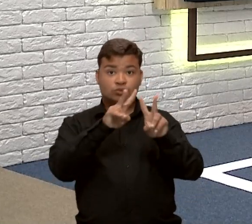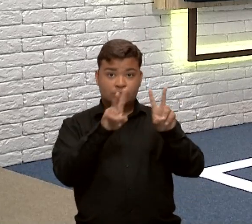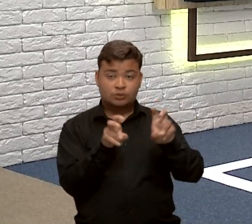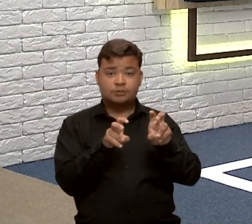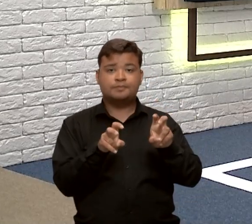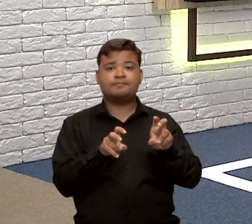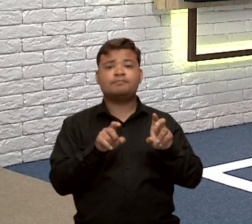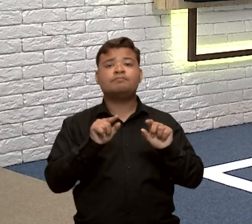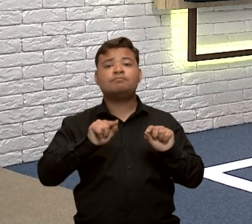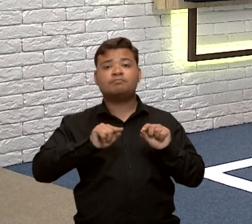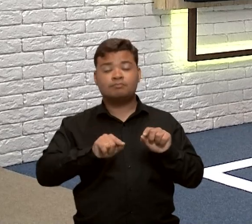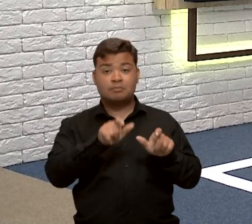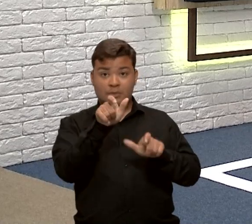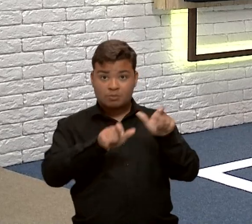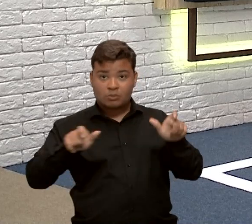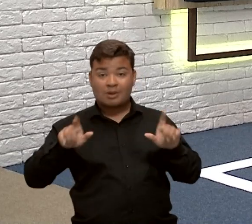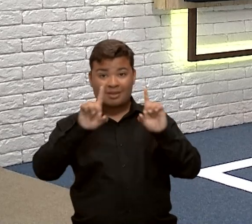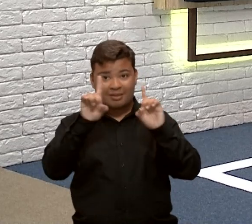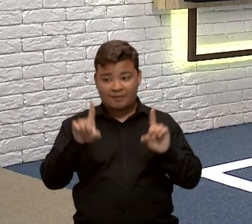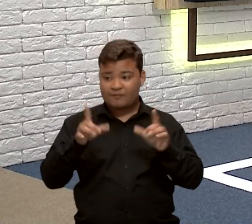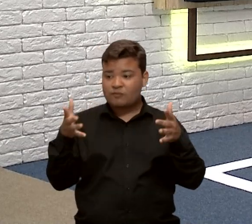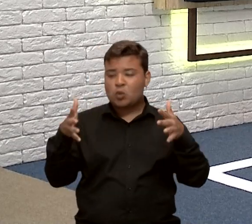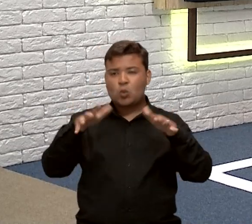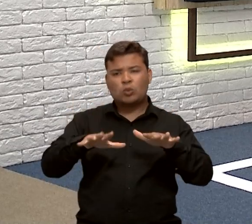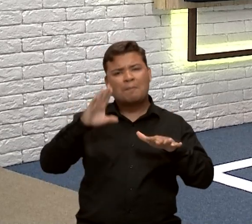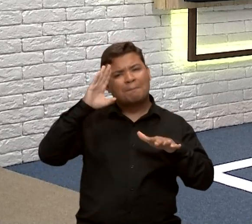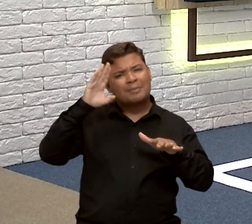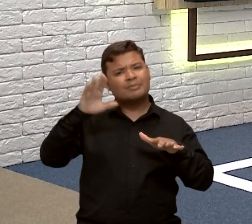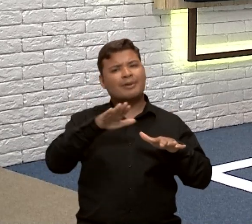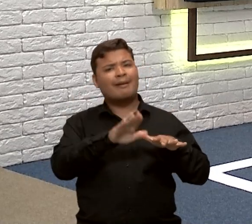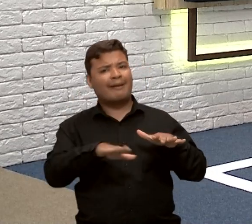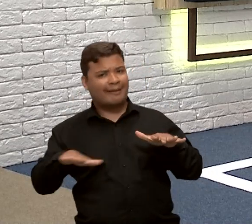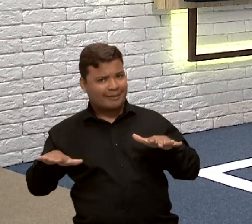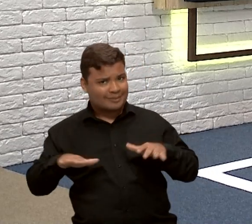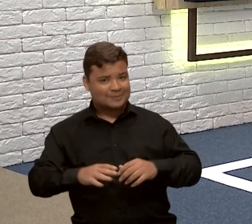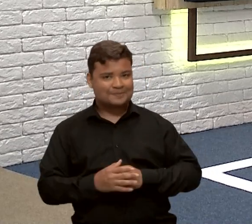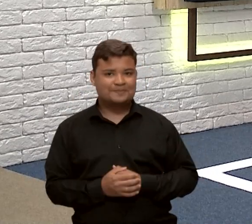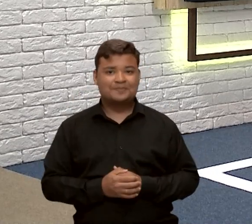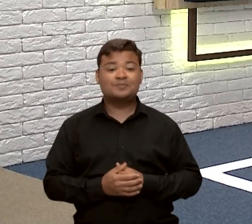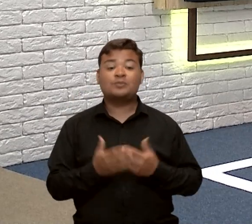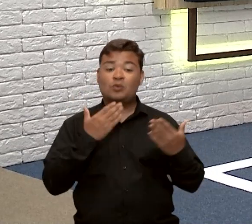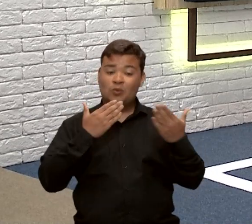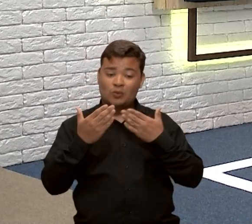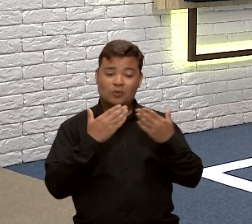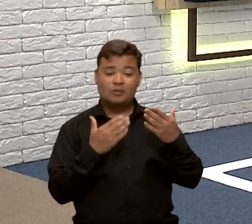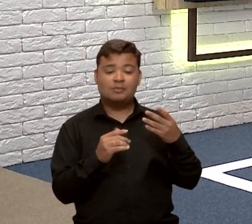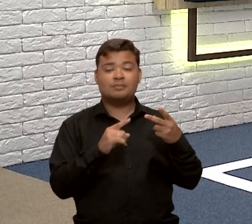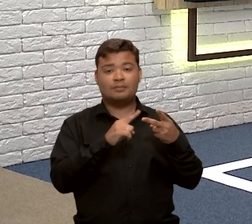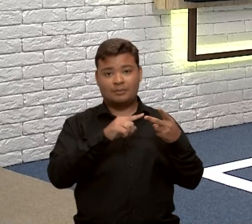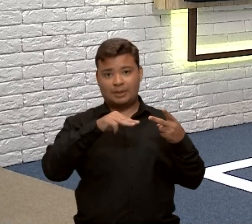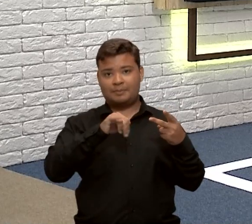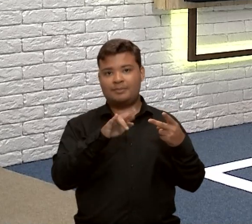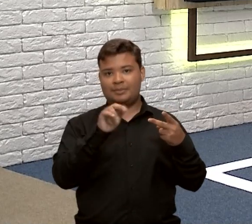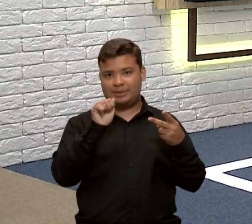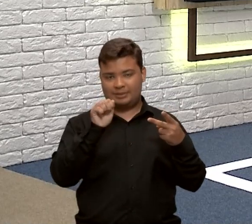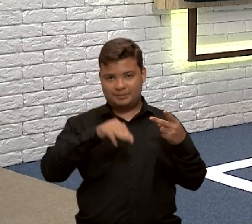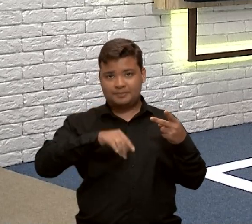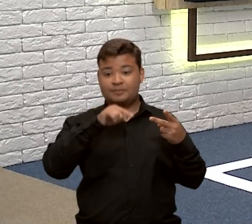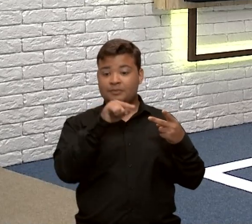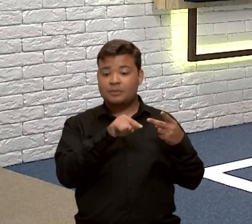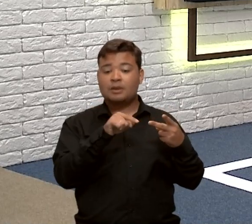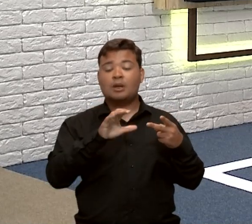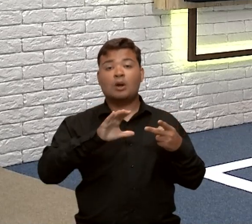inclusão de pessoas com deficiência, principalmente as crianças. Estamos conversando com a Miriam Guadagnini, que é coordenadora